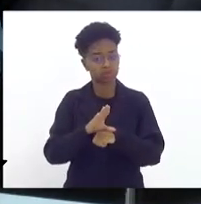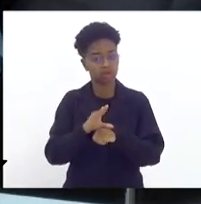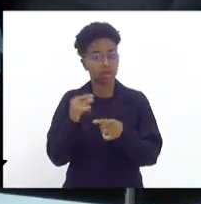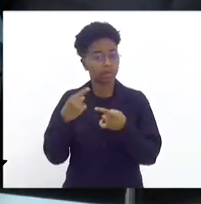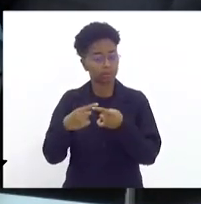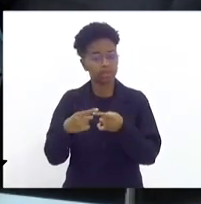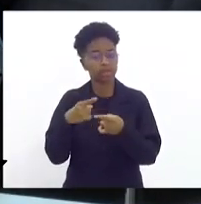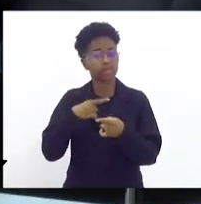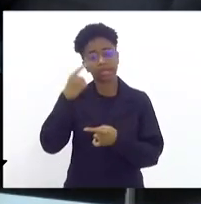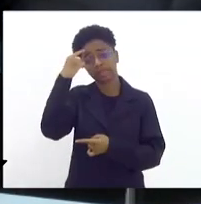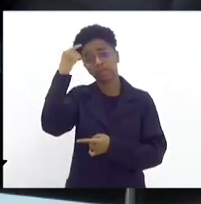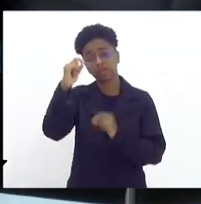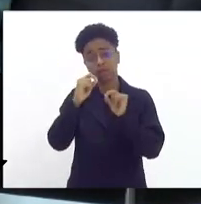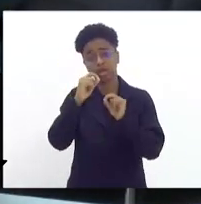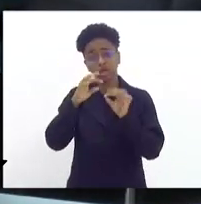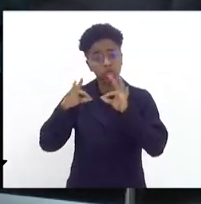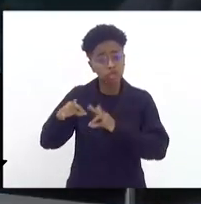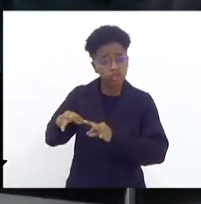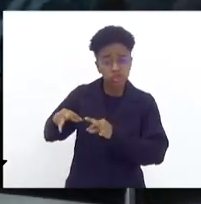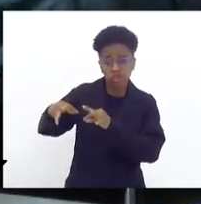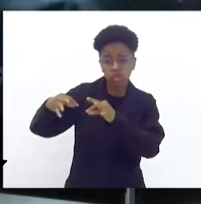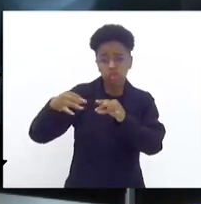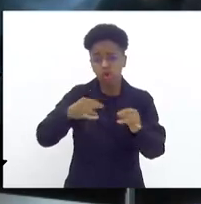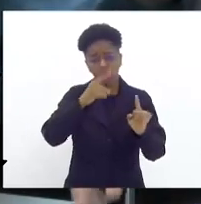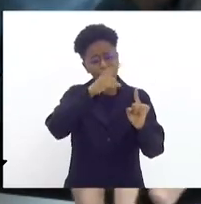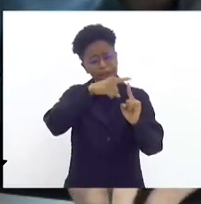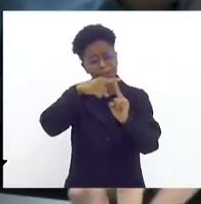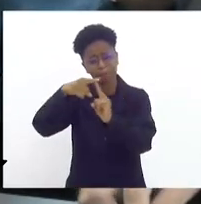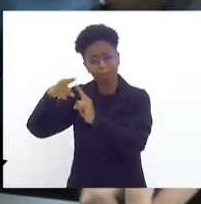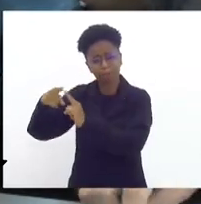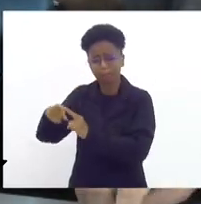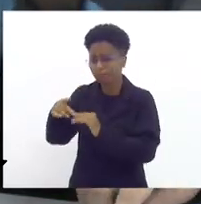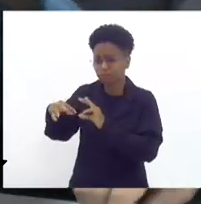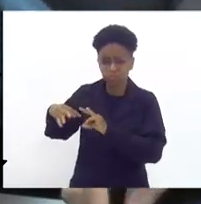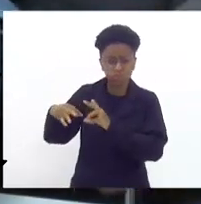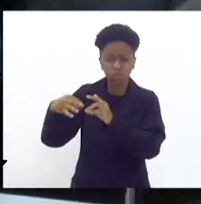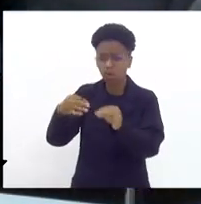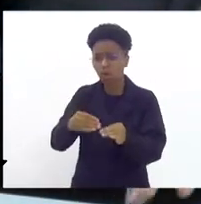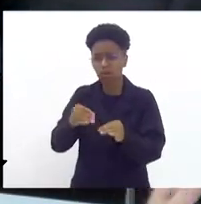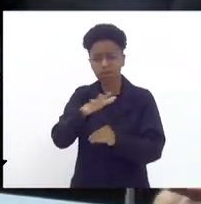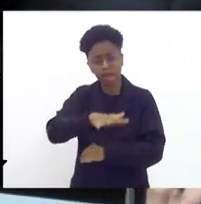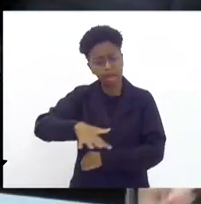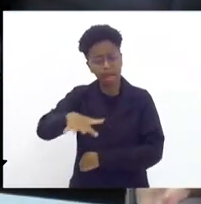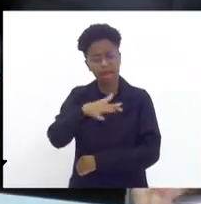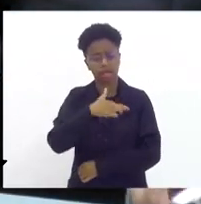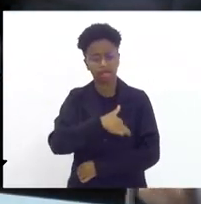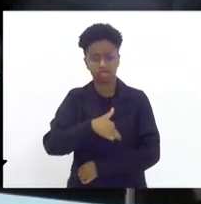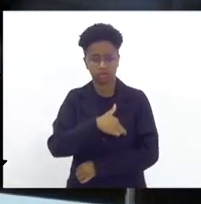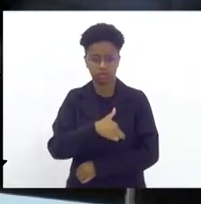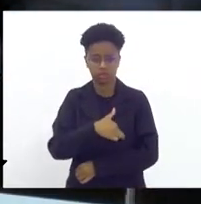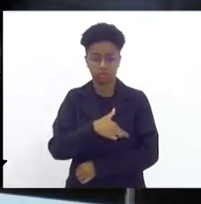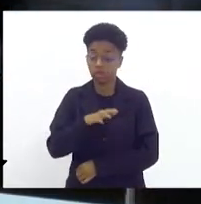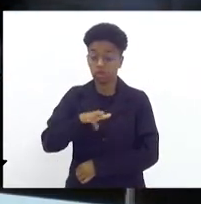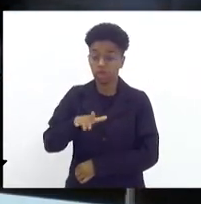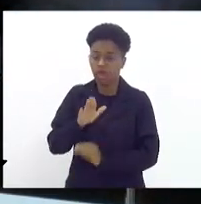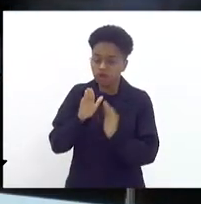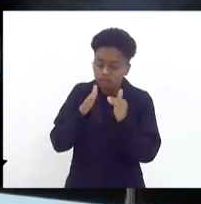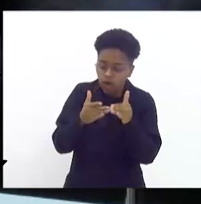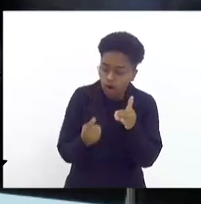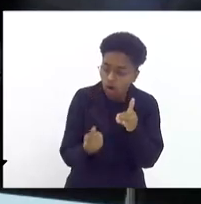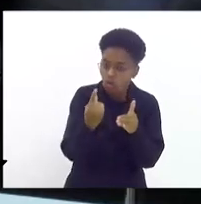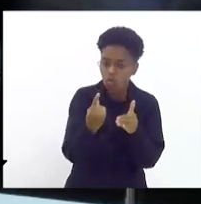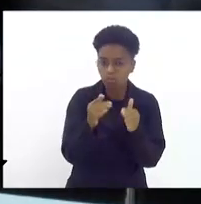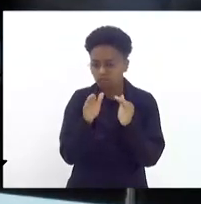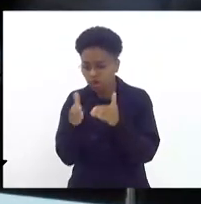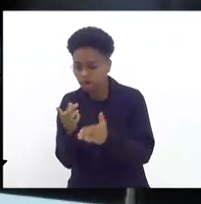da ideia de tratar todo o espectro das religiões e não focar em uma específica ou